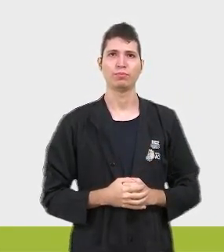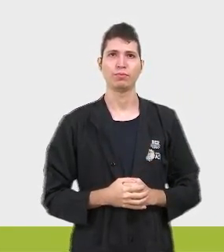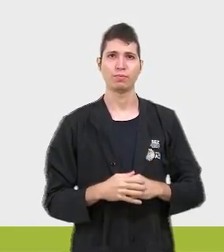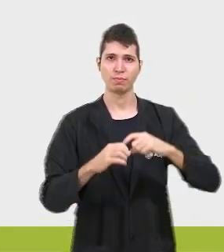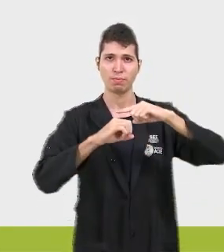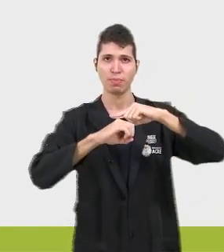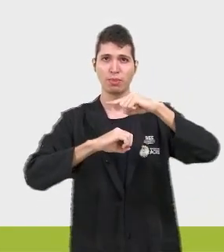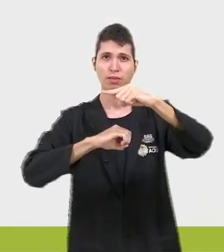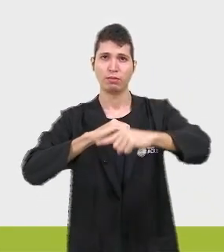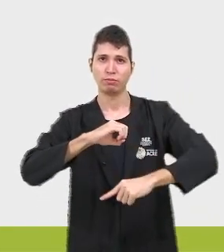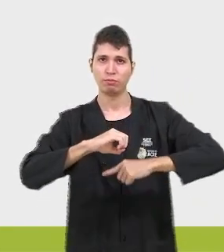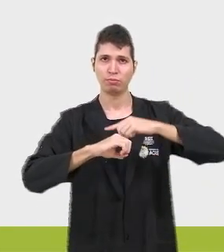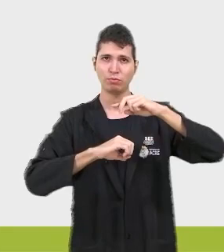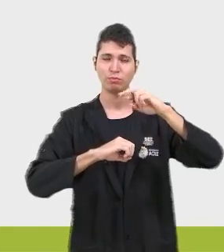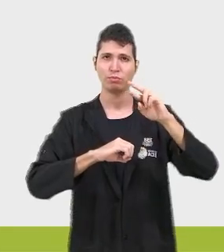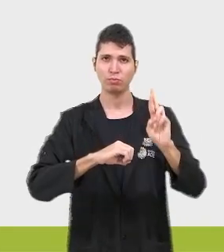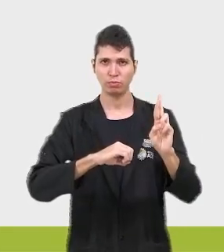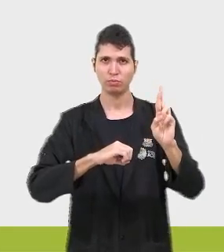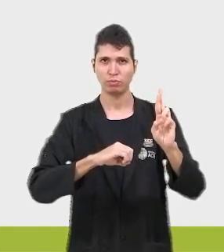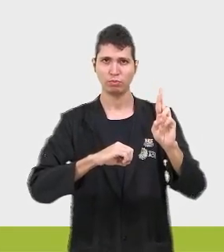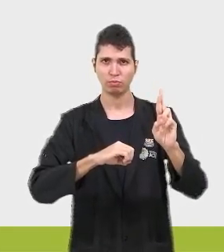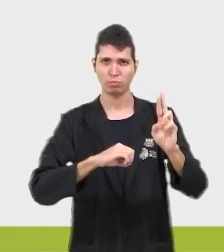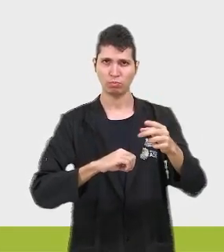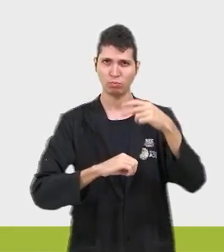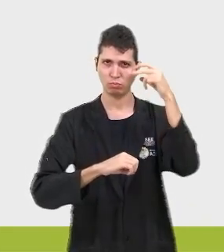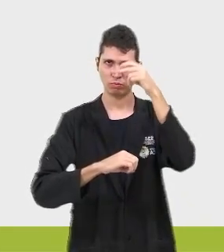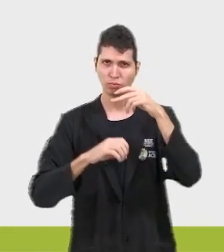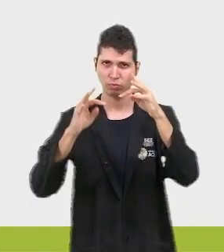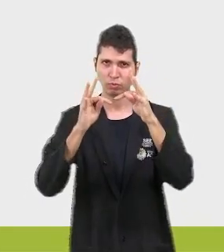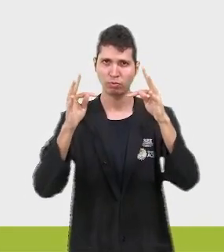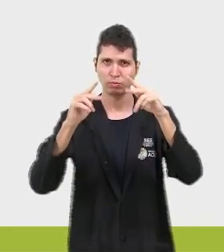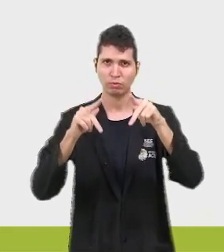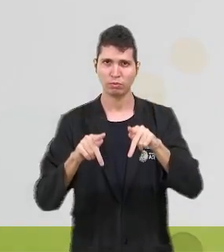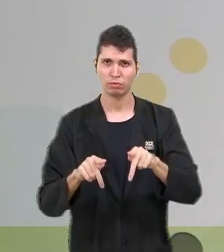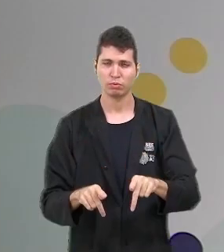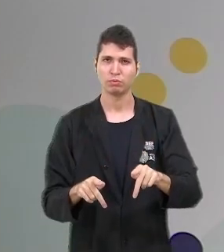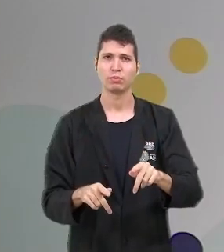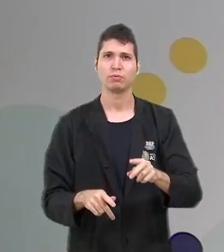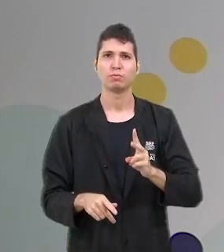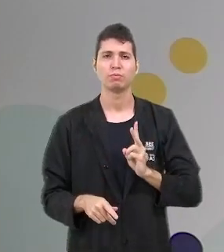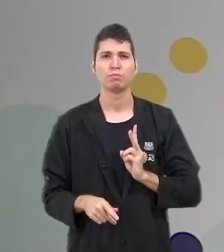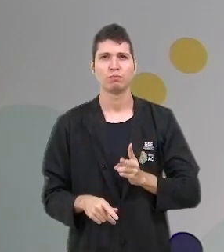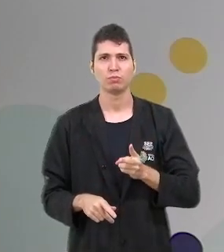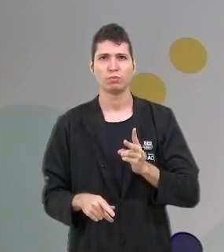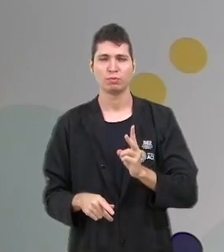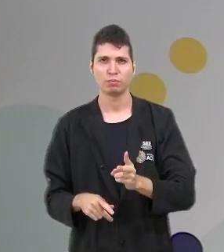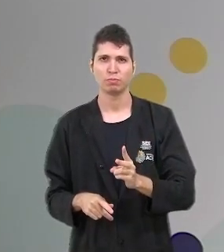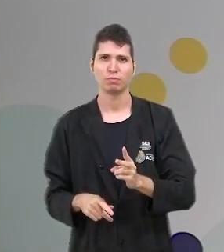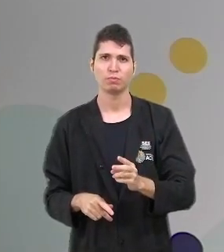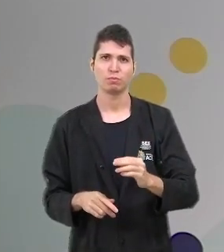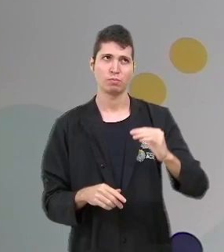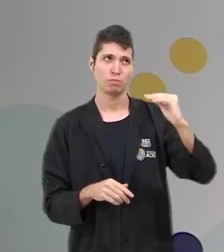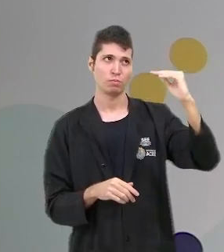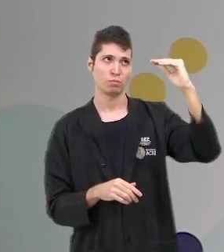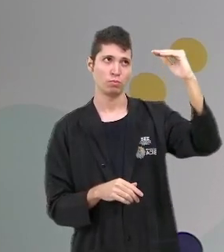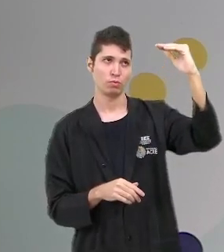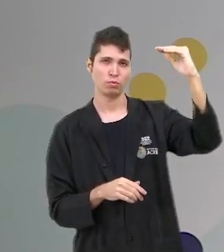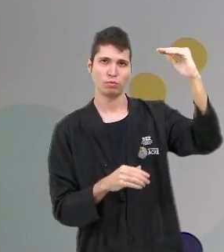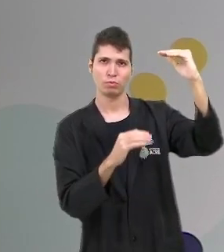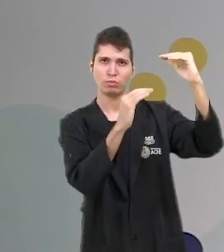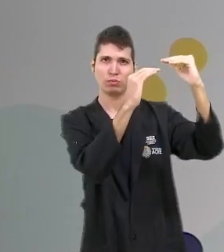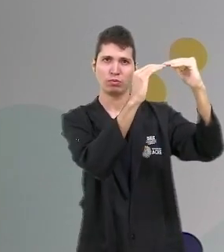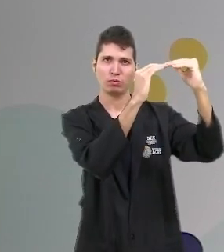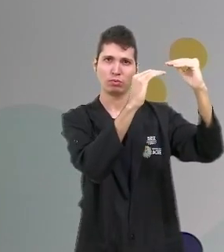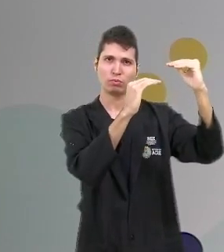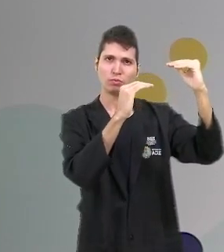raio atômico, quando analisado na tabela periódica, sempre vai crescer novamente de cima para